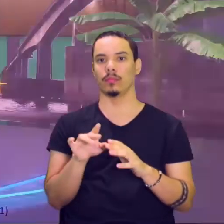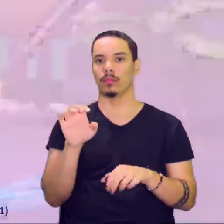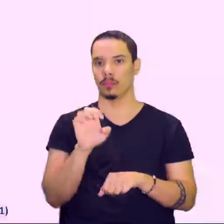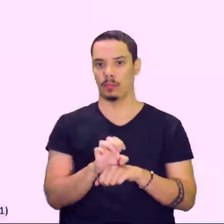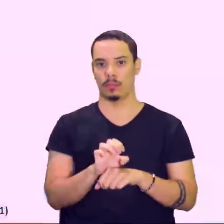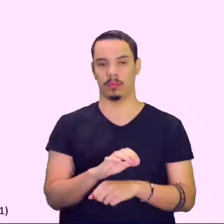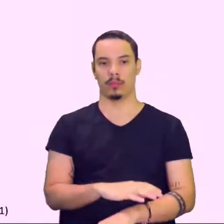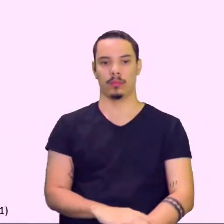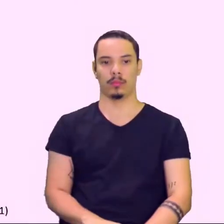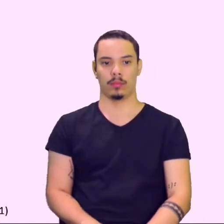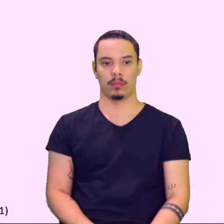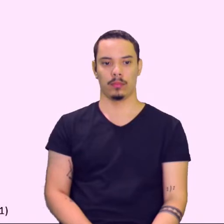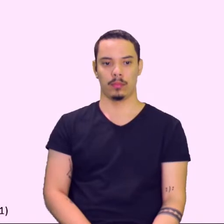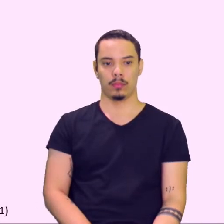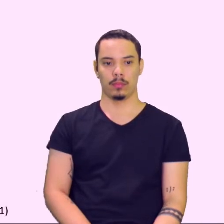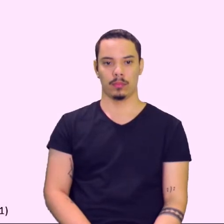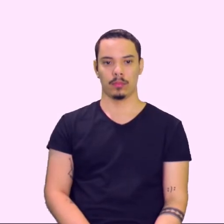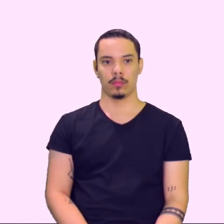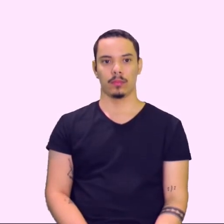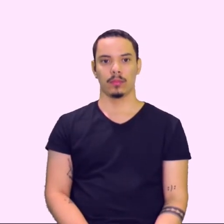exatamente. Vamos lá. Vamos lá, professor.